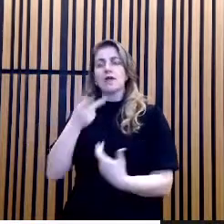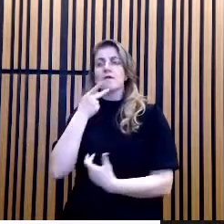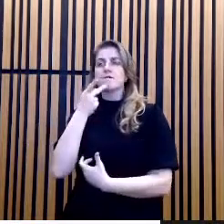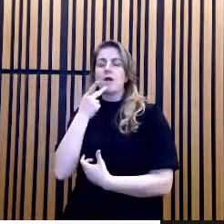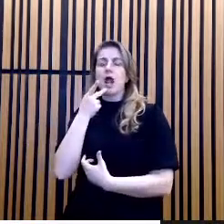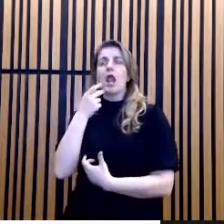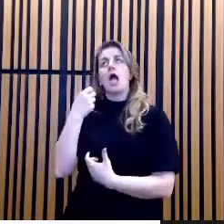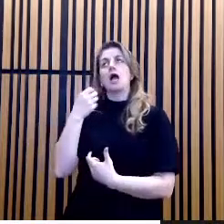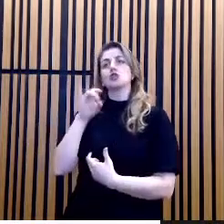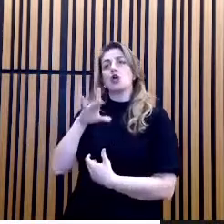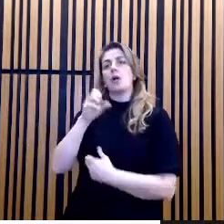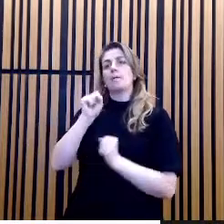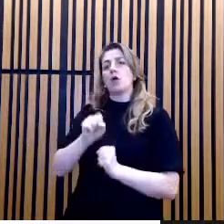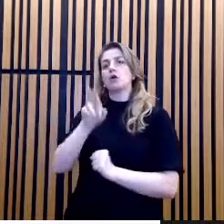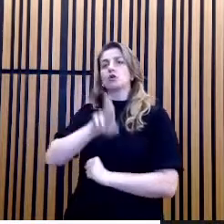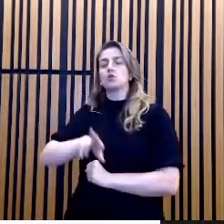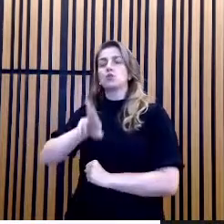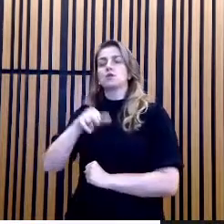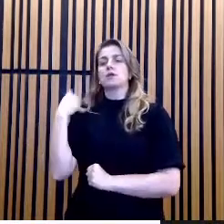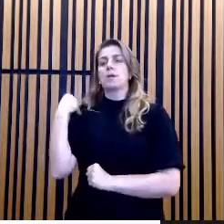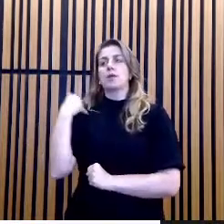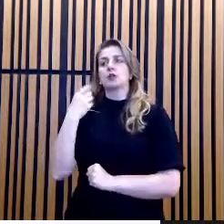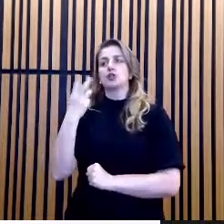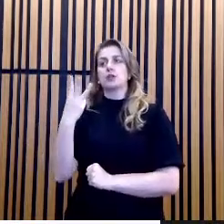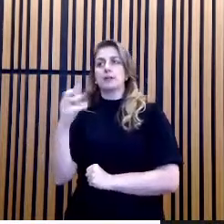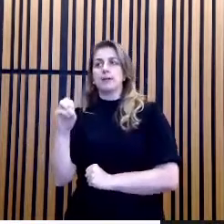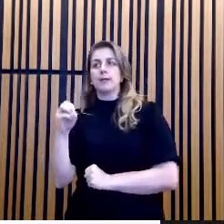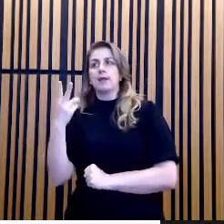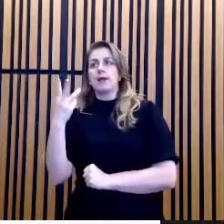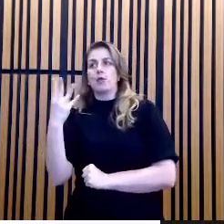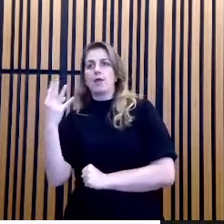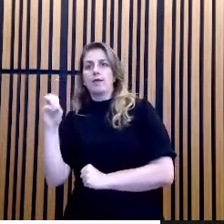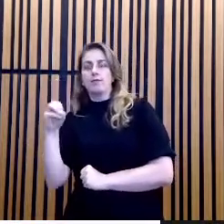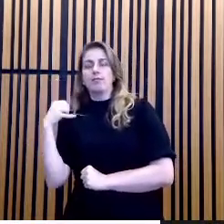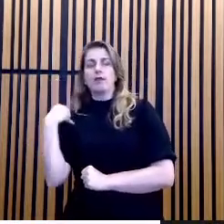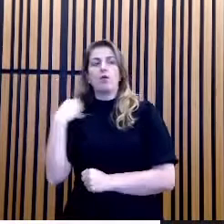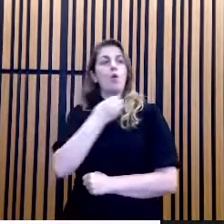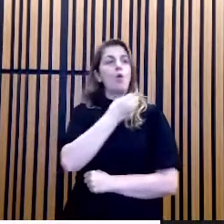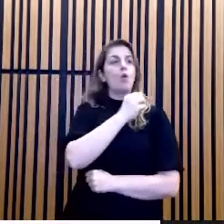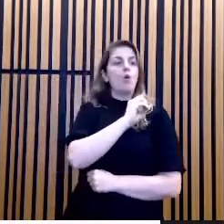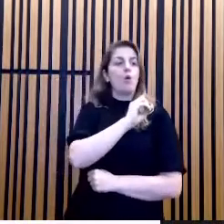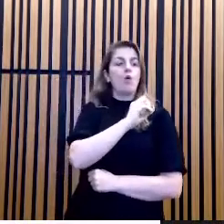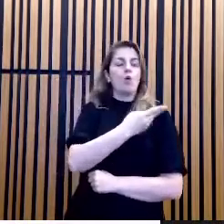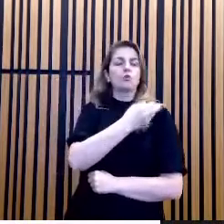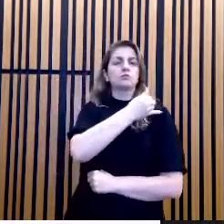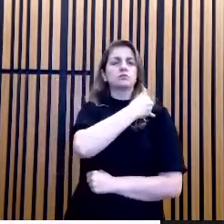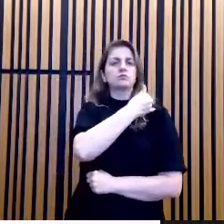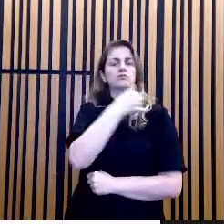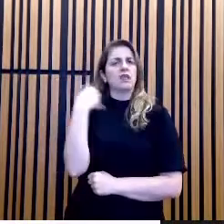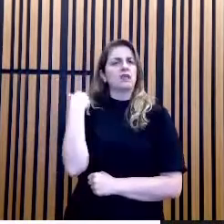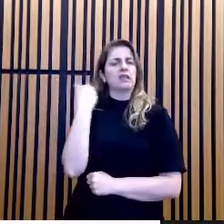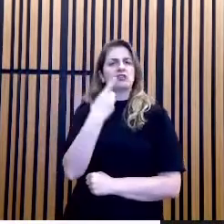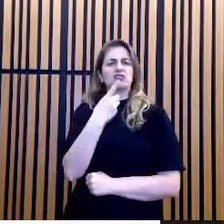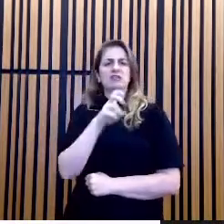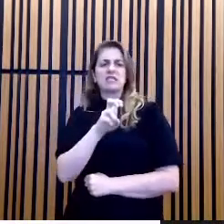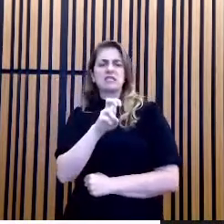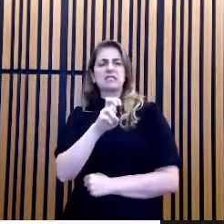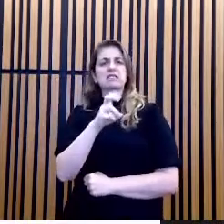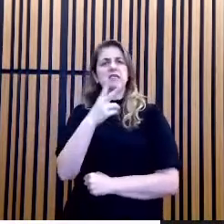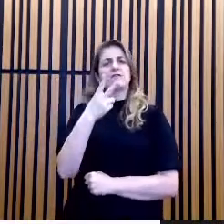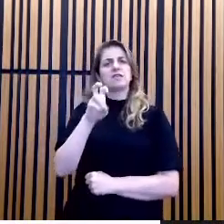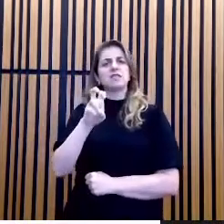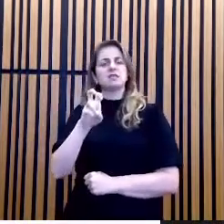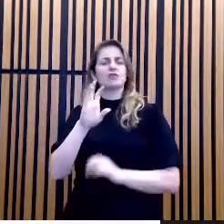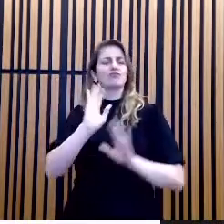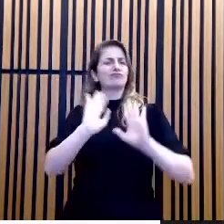de 20 a 30 anos ou é para menina de 15 a 25, não faz mais o menor sentido.